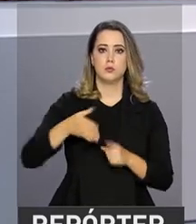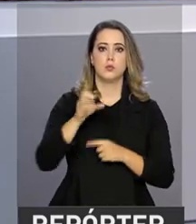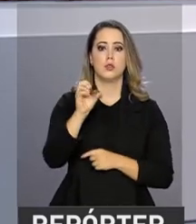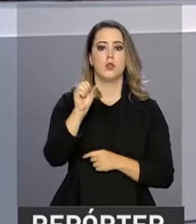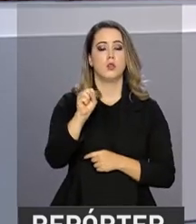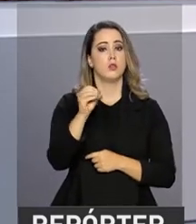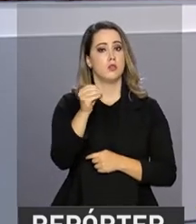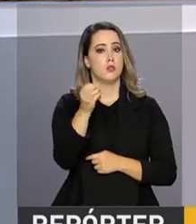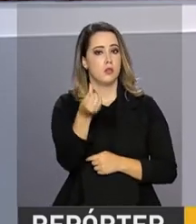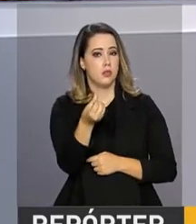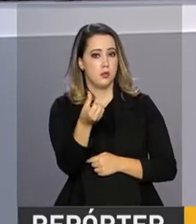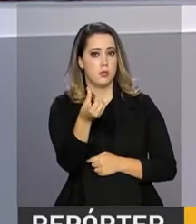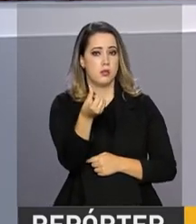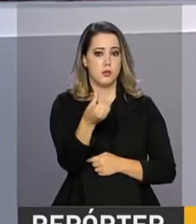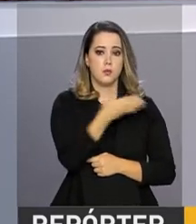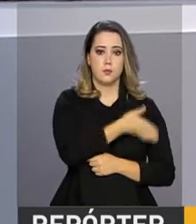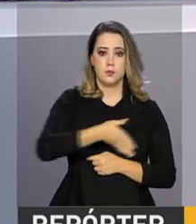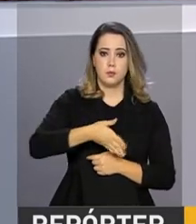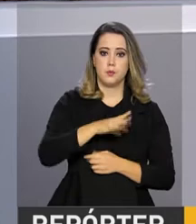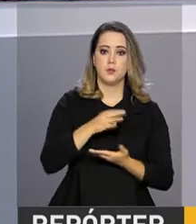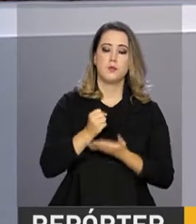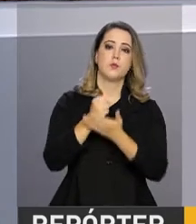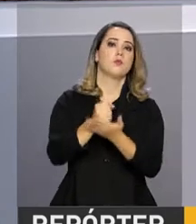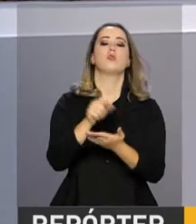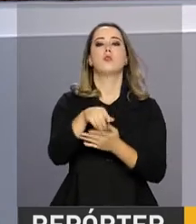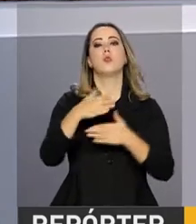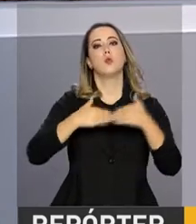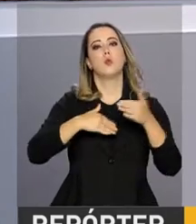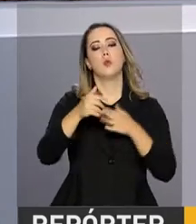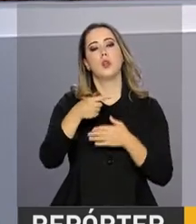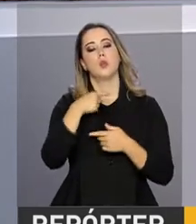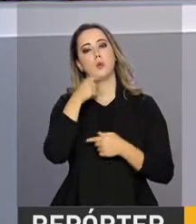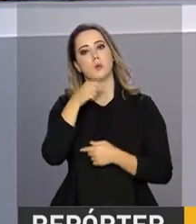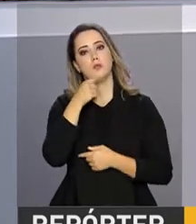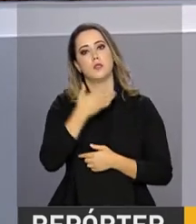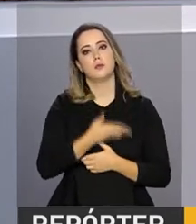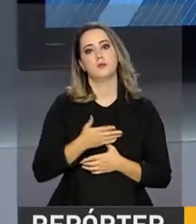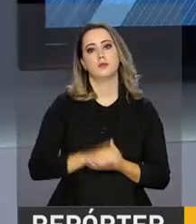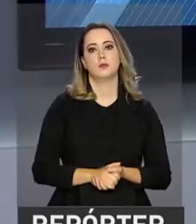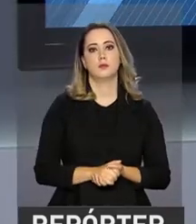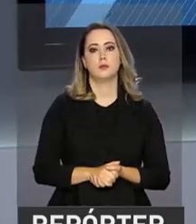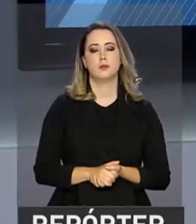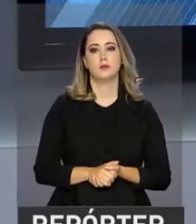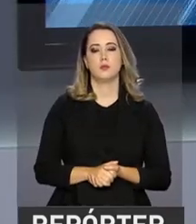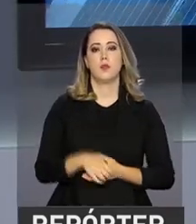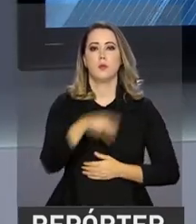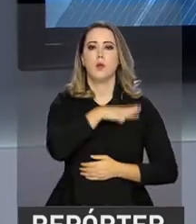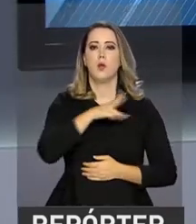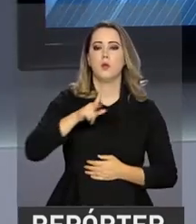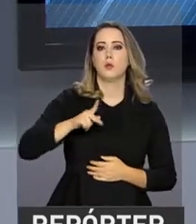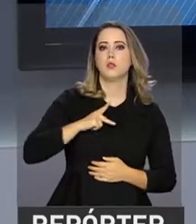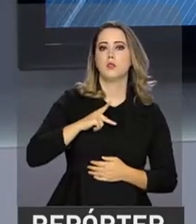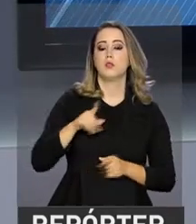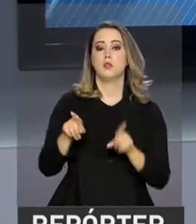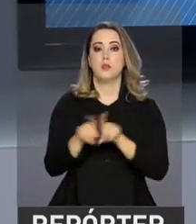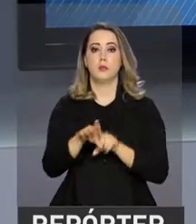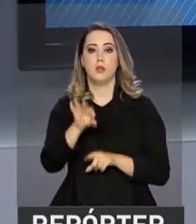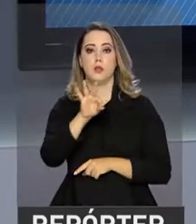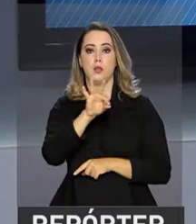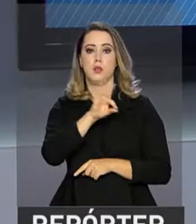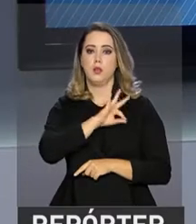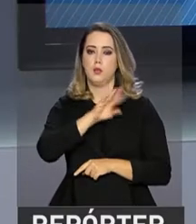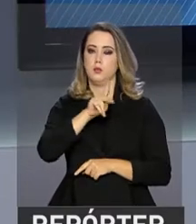616161 está disponível para qualquer esclarecimento e o ministério público ea polícia federal